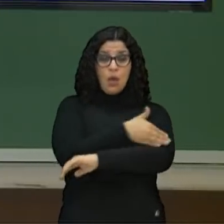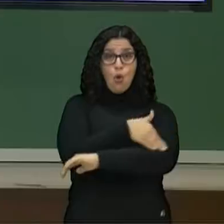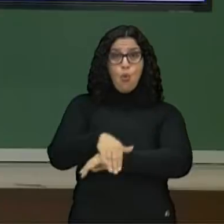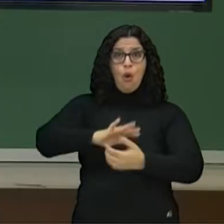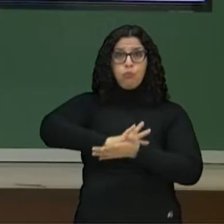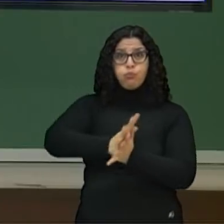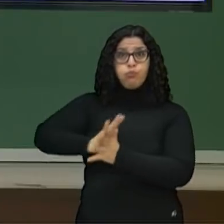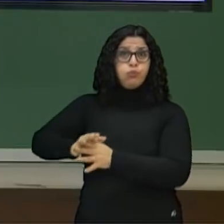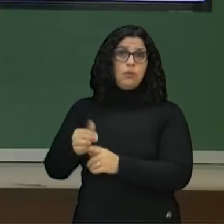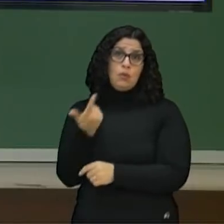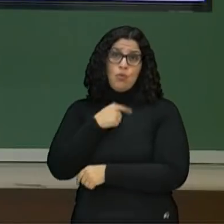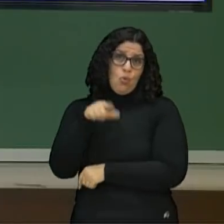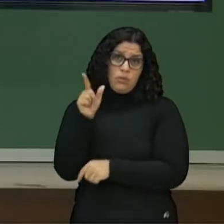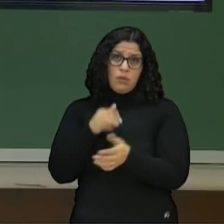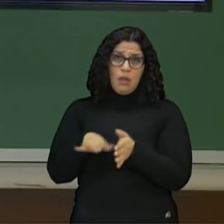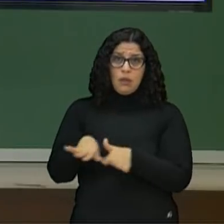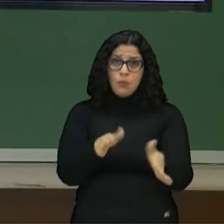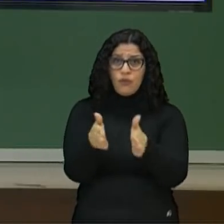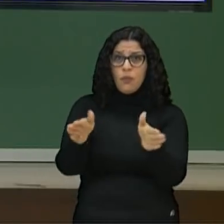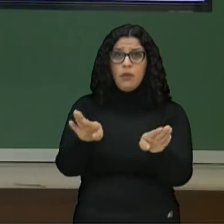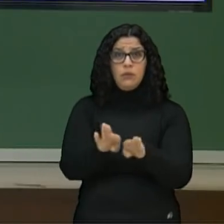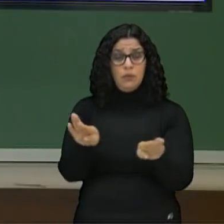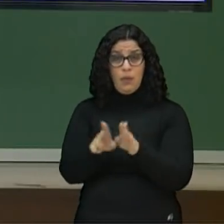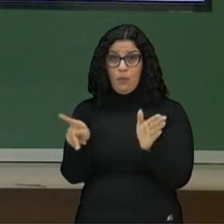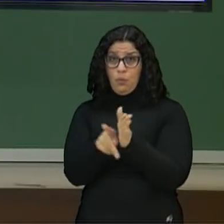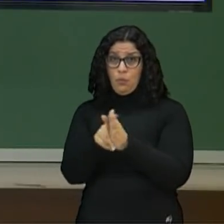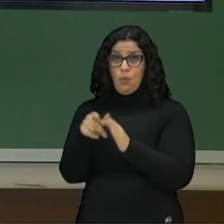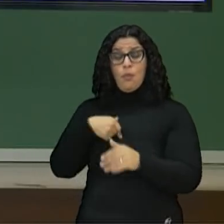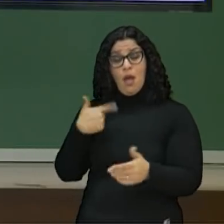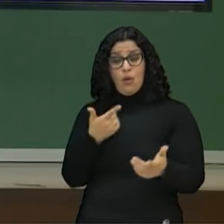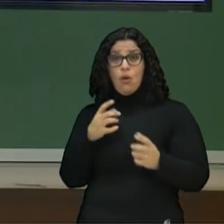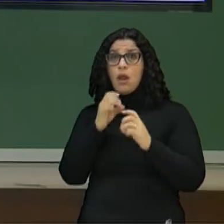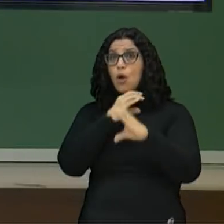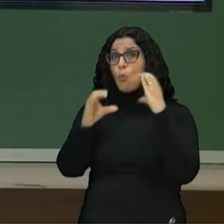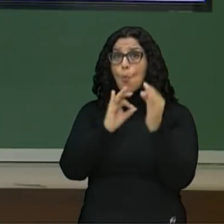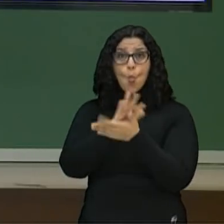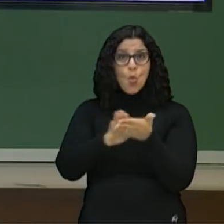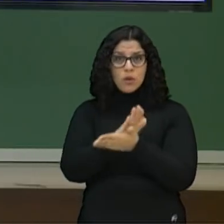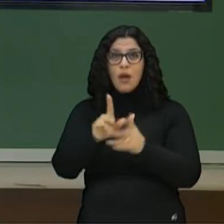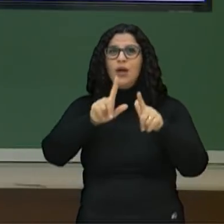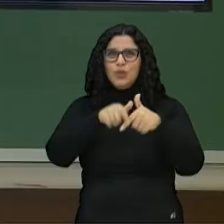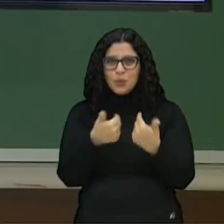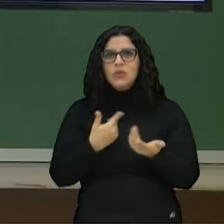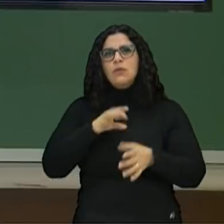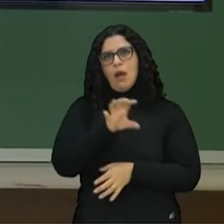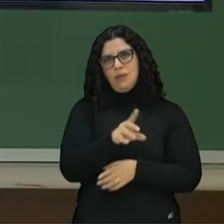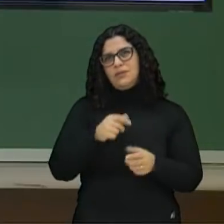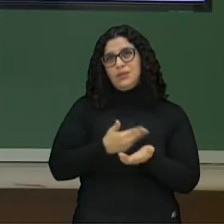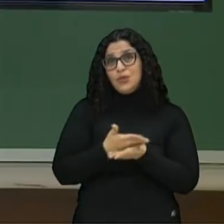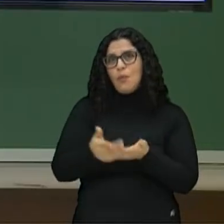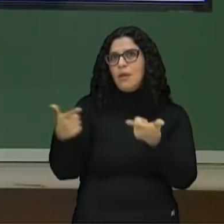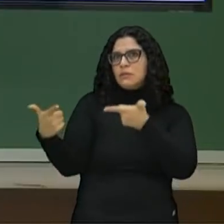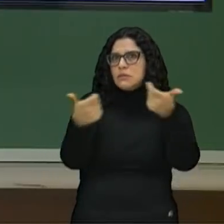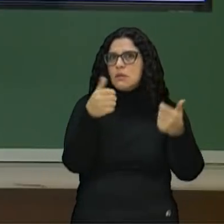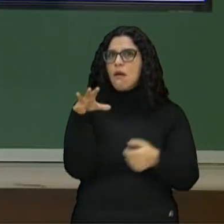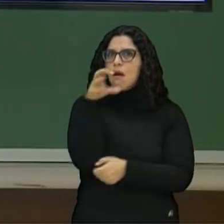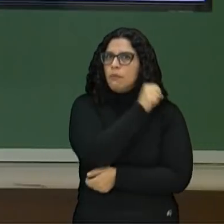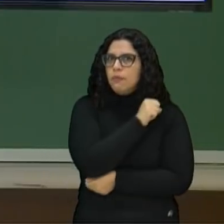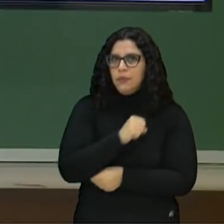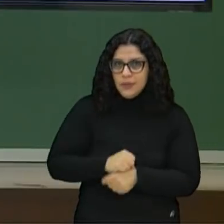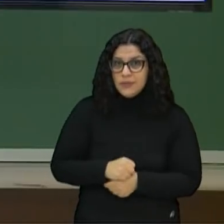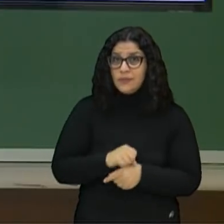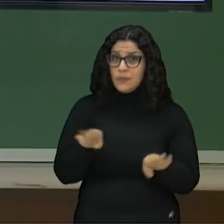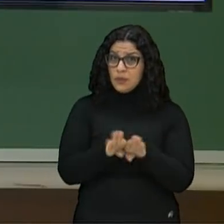Então, primeiro a Força Aérea, depois os tanques e depois, então, a infantaria ocupando o território inimigo. Uma guerra muito